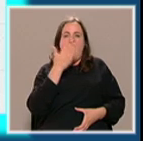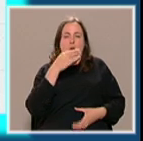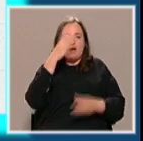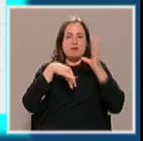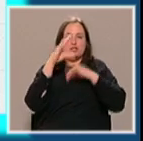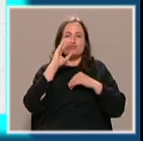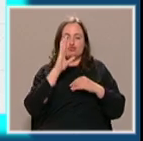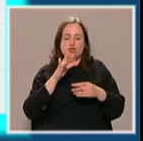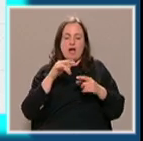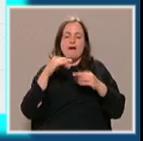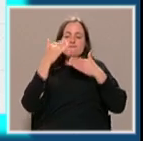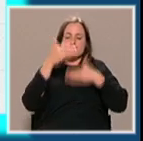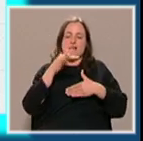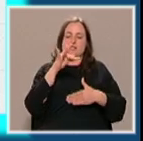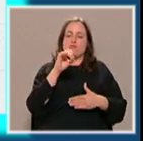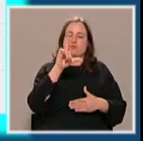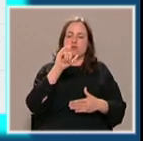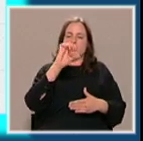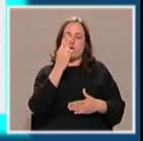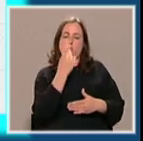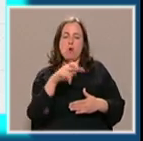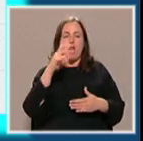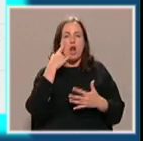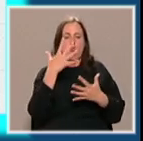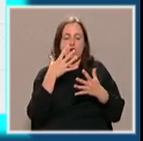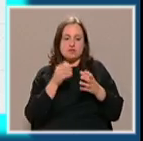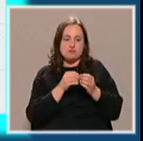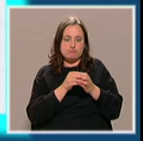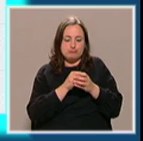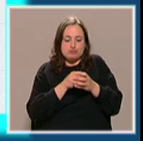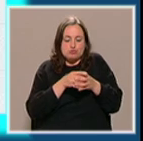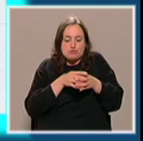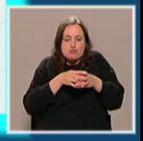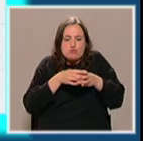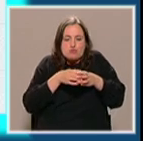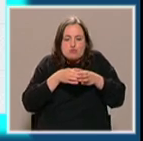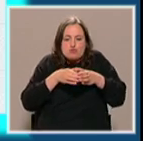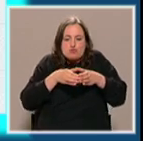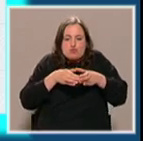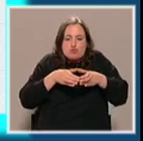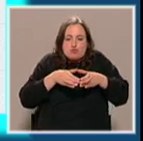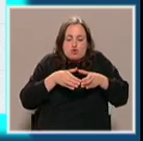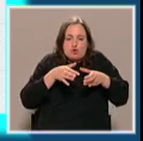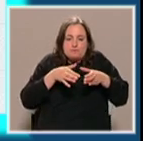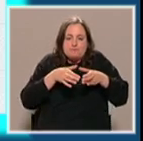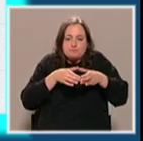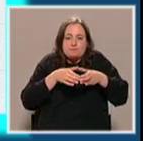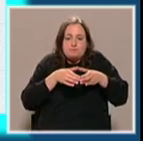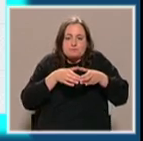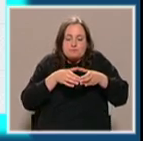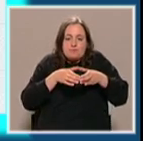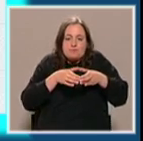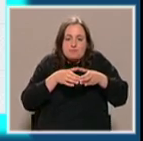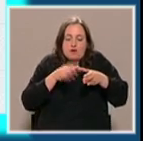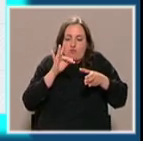fase folicular assiste-se a um crescimento do folículo e esse crescimento vai acompanhar, vai